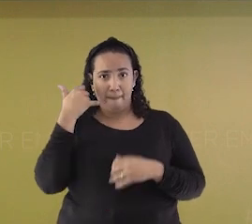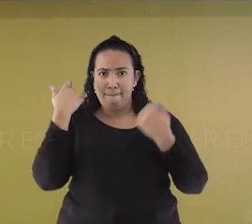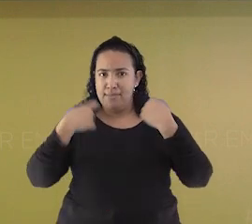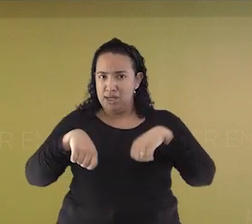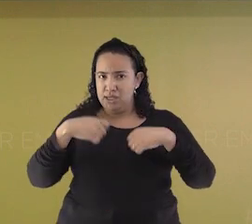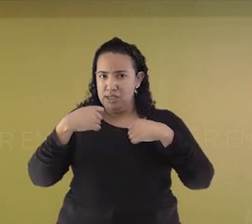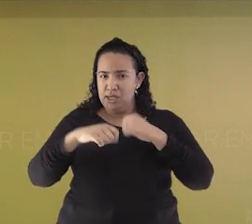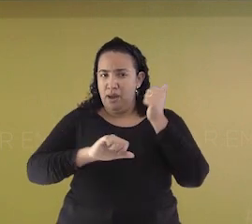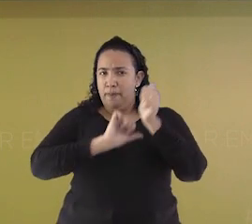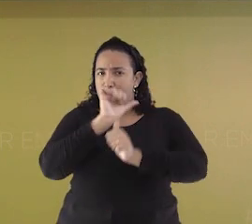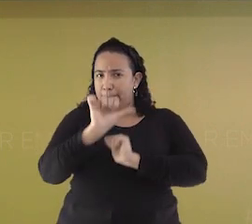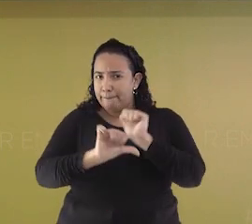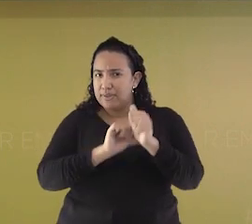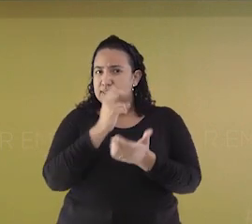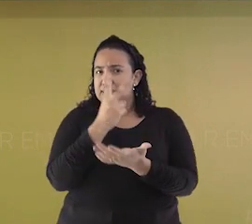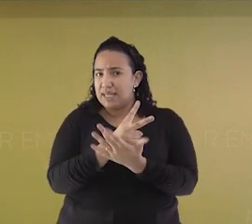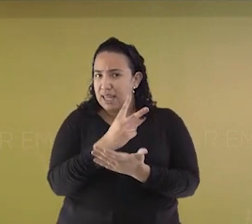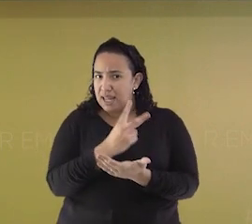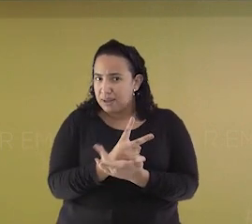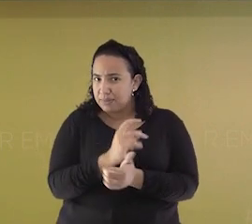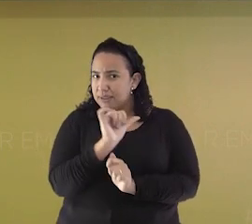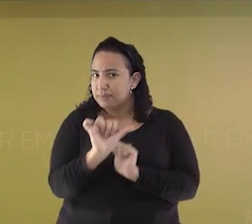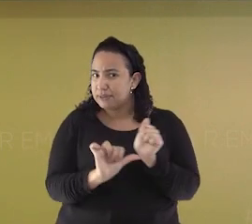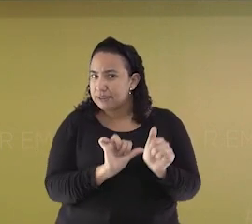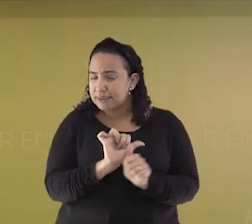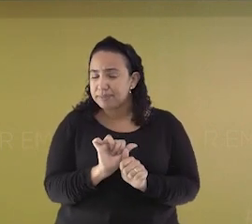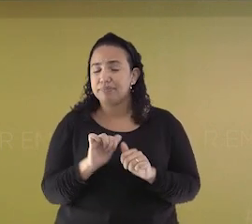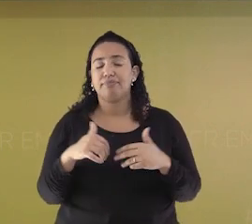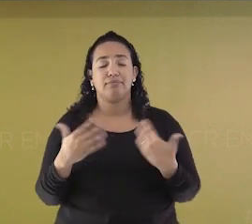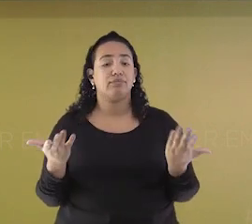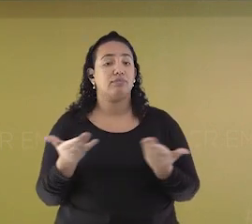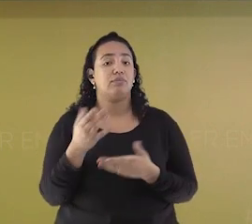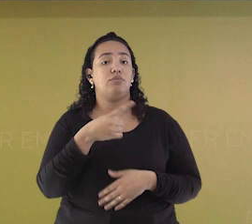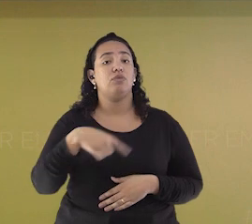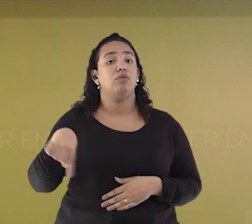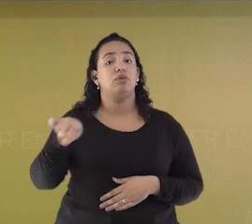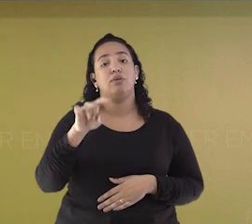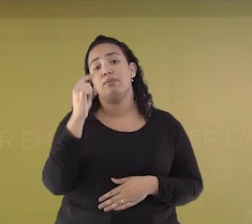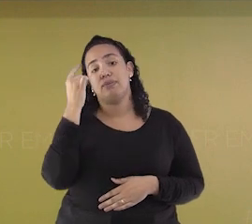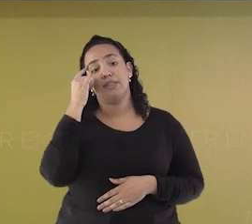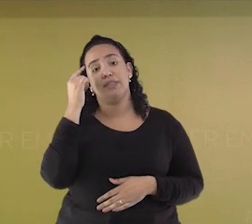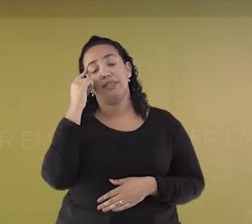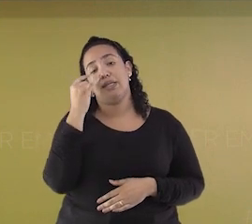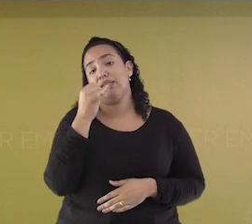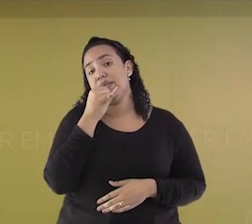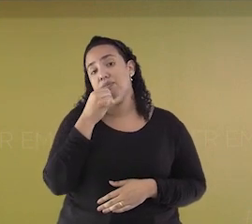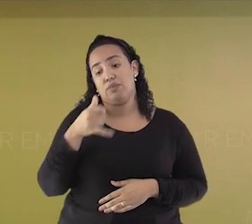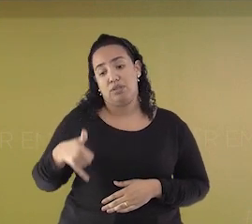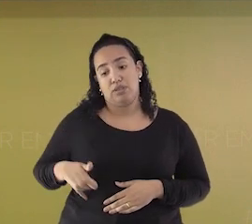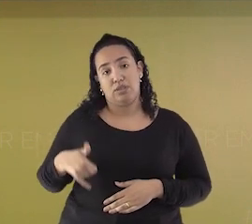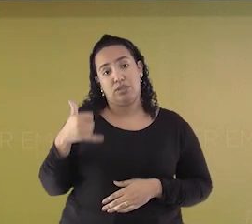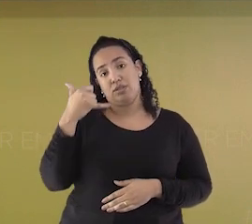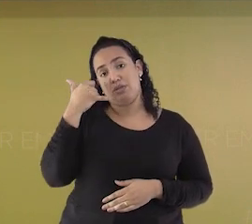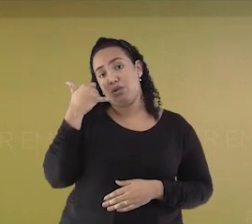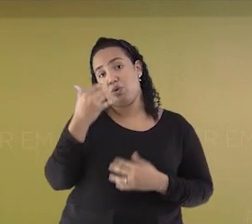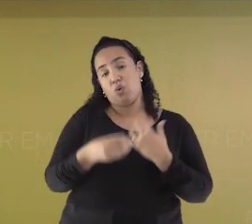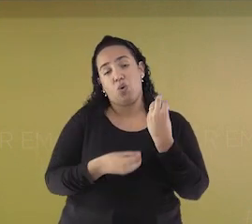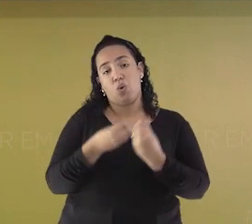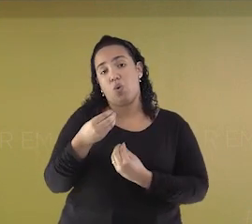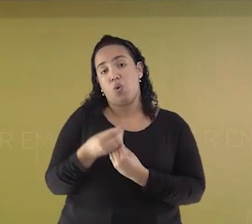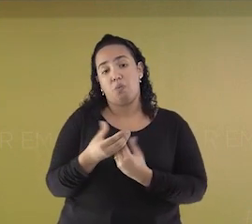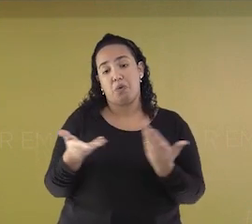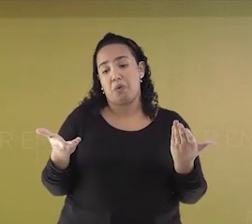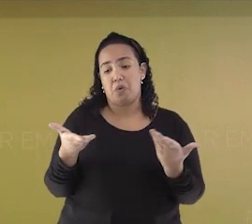ser trocado sempre? Vamos pensar em como o celular se tornou um item de